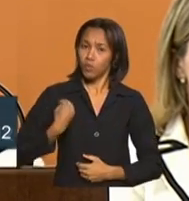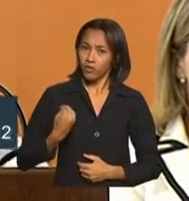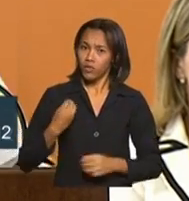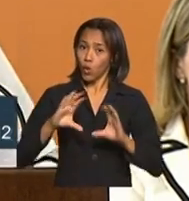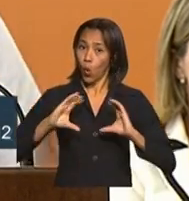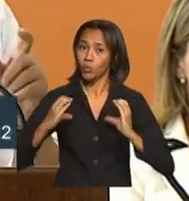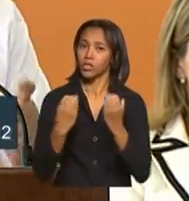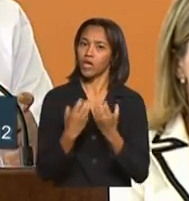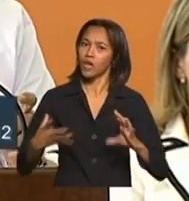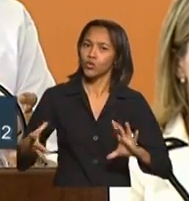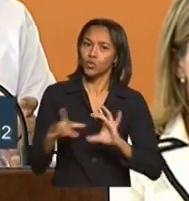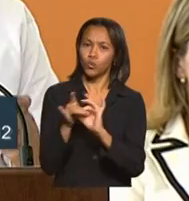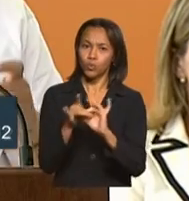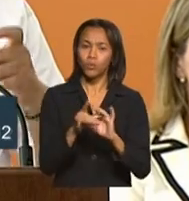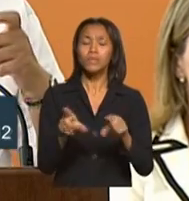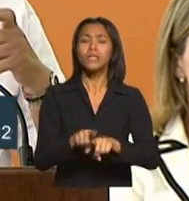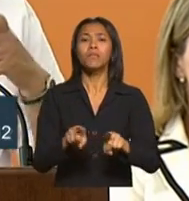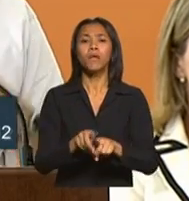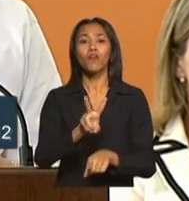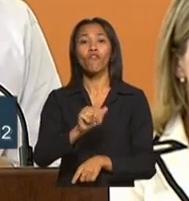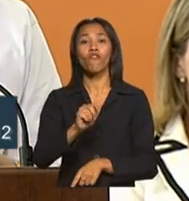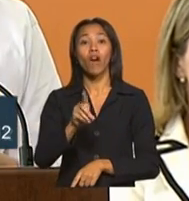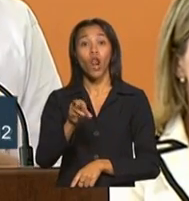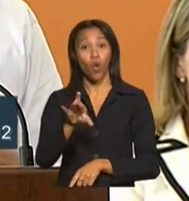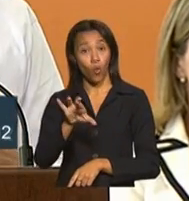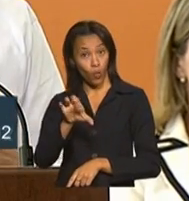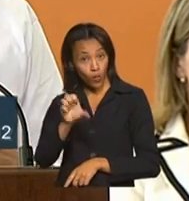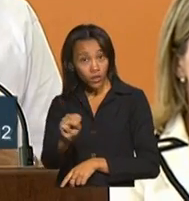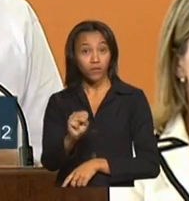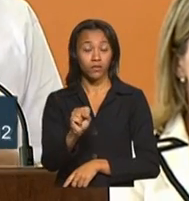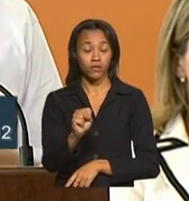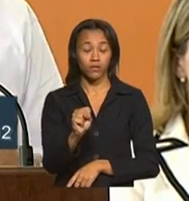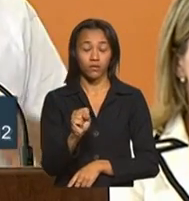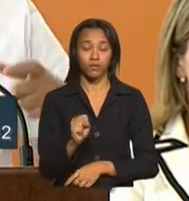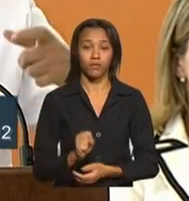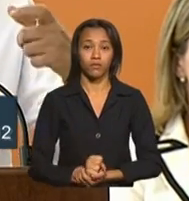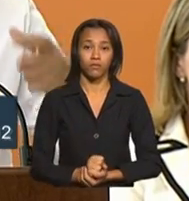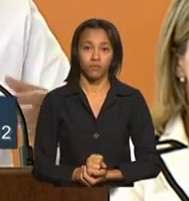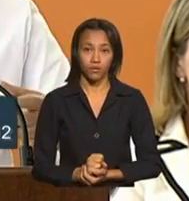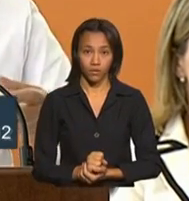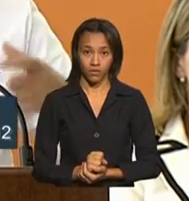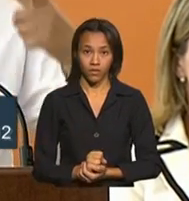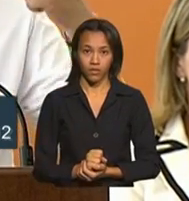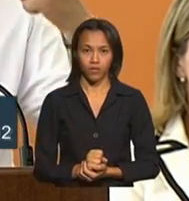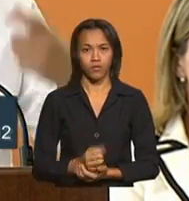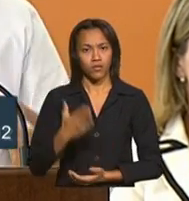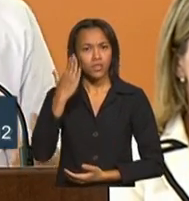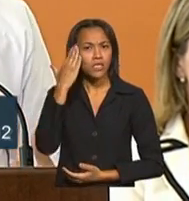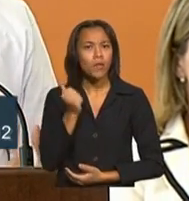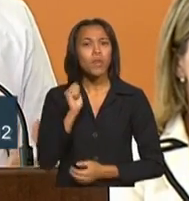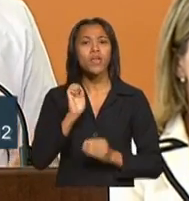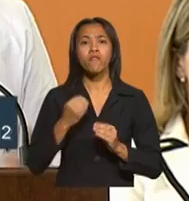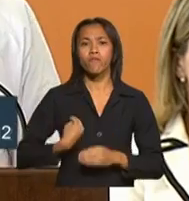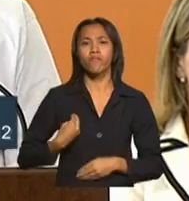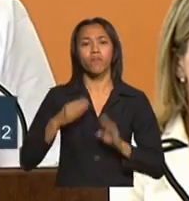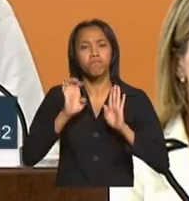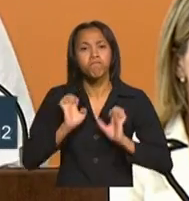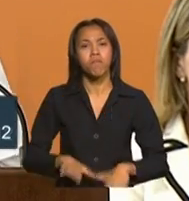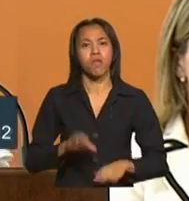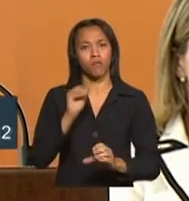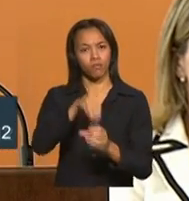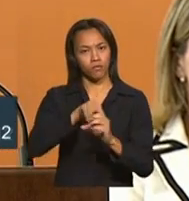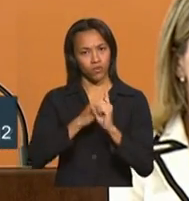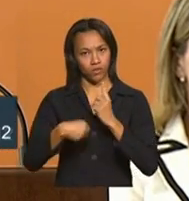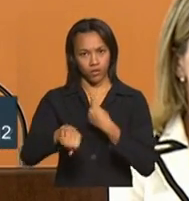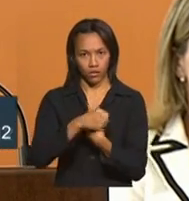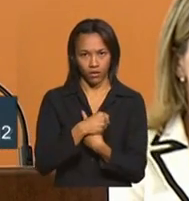comunidade e com os valores relativos à civilidade nessas relações.